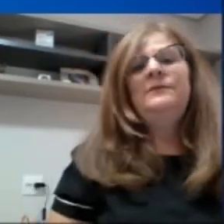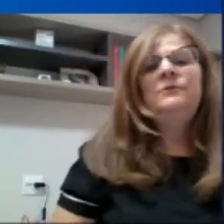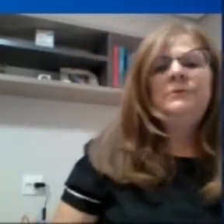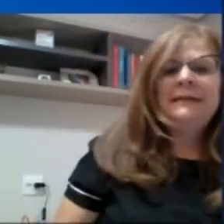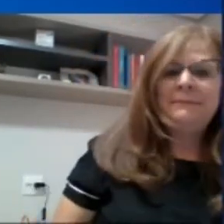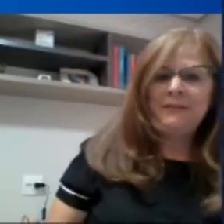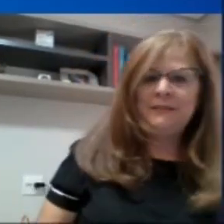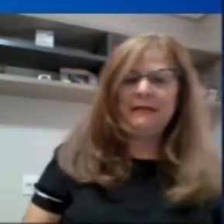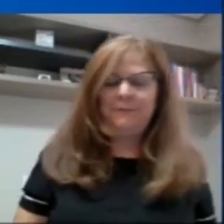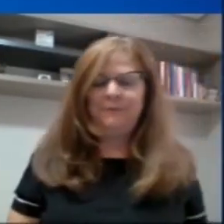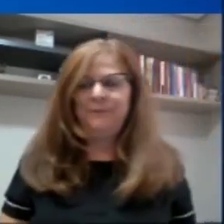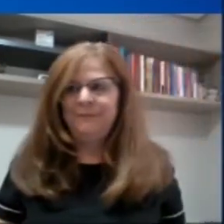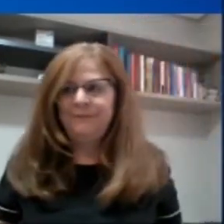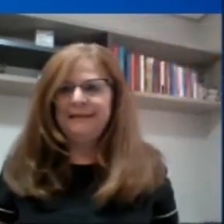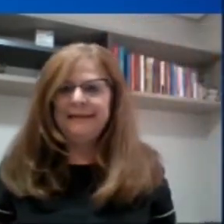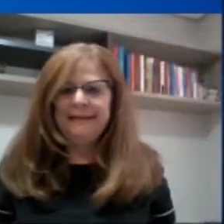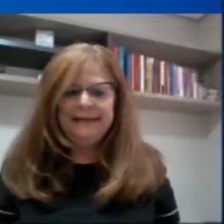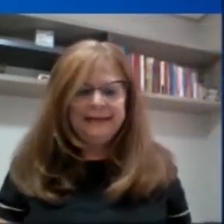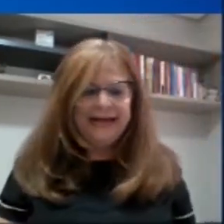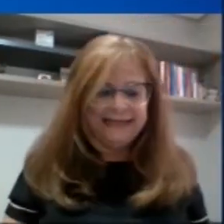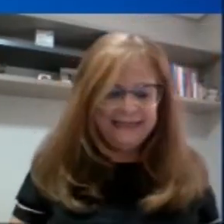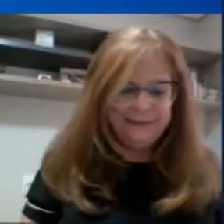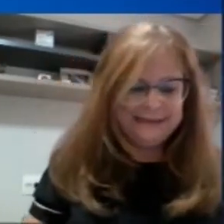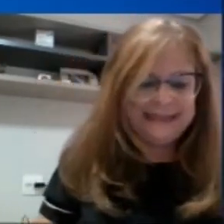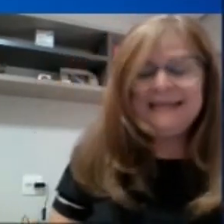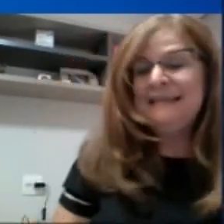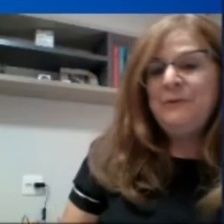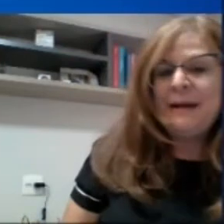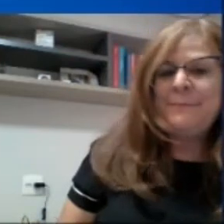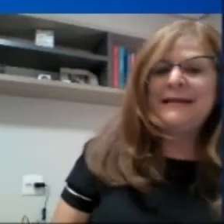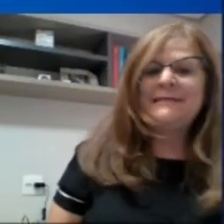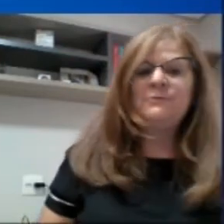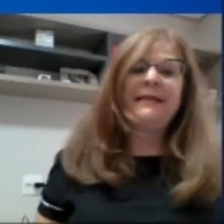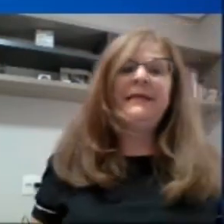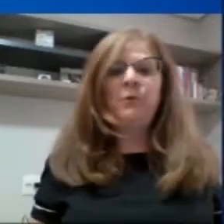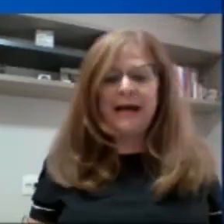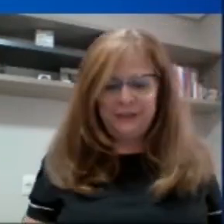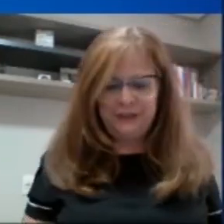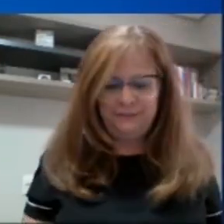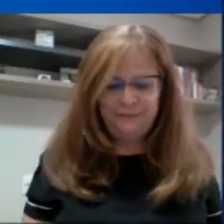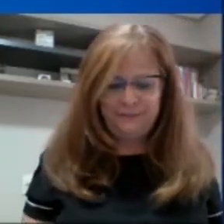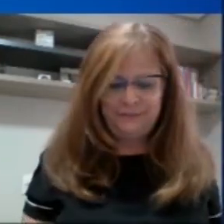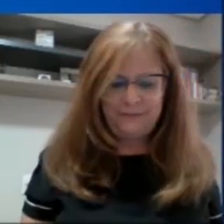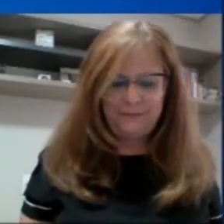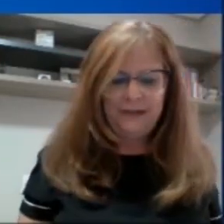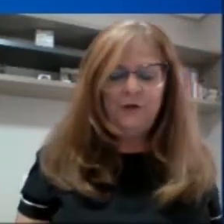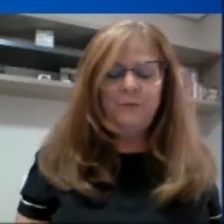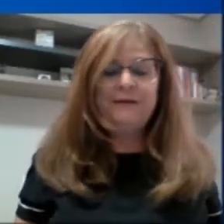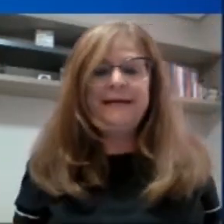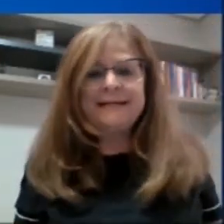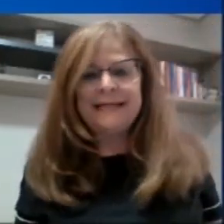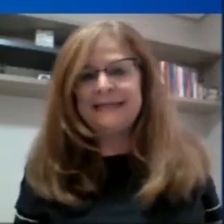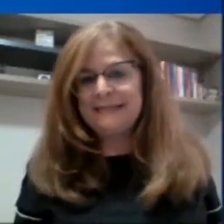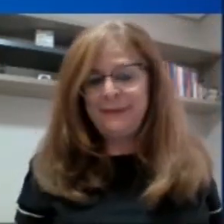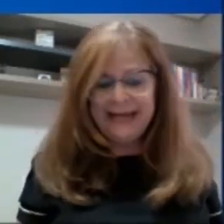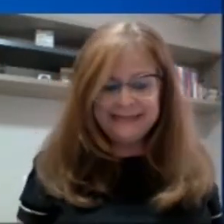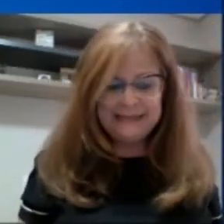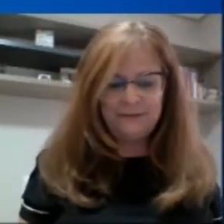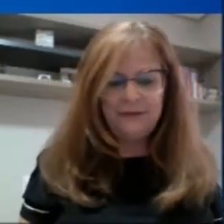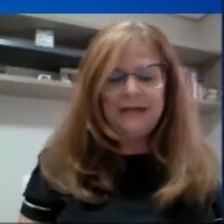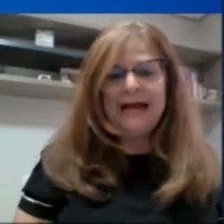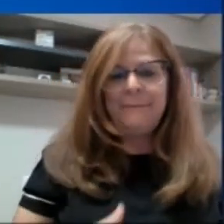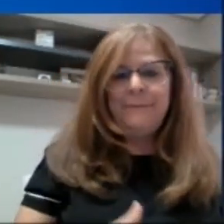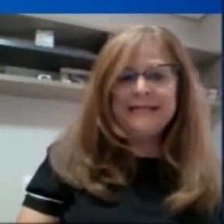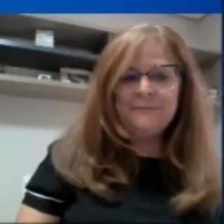Quanto à estrutura gramatical, a Libras, ela não é apenas uma linguagem, uma vez que elas